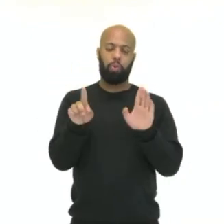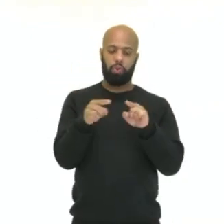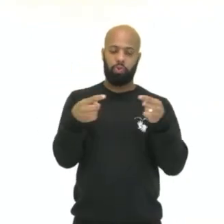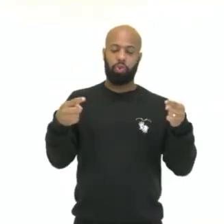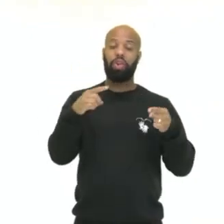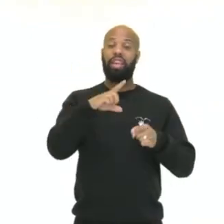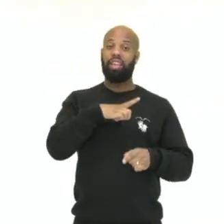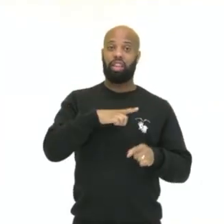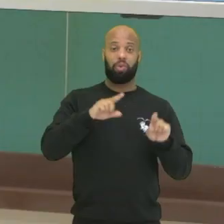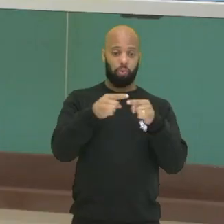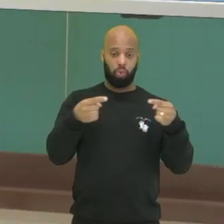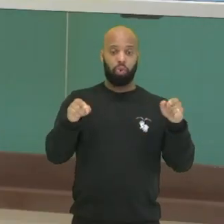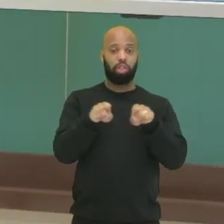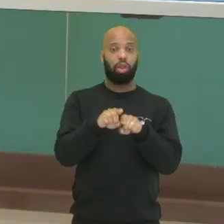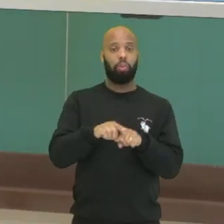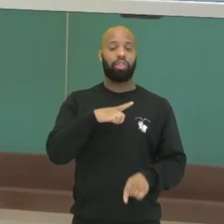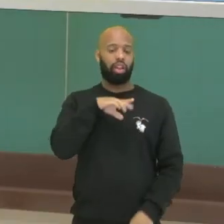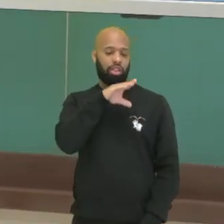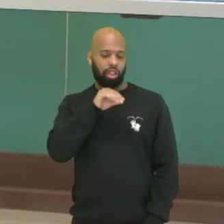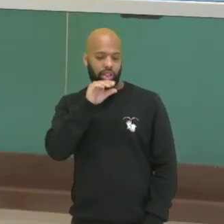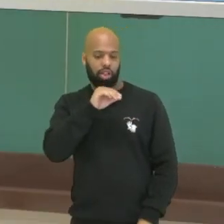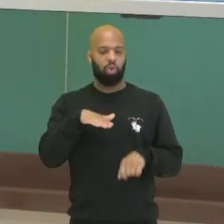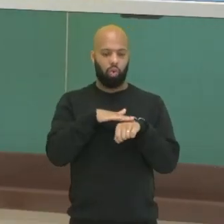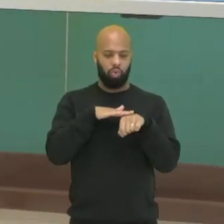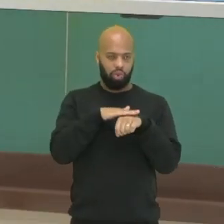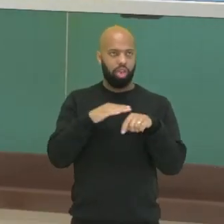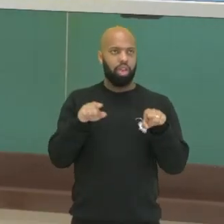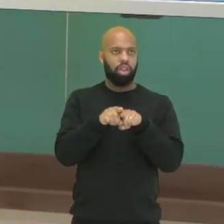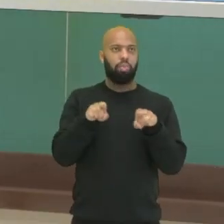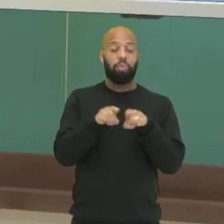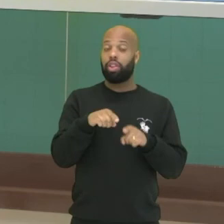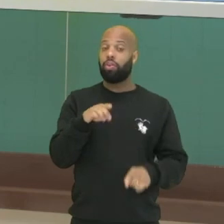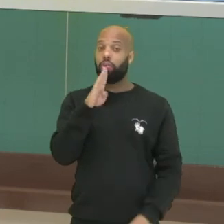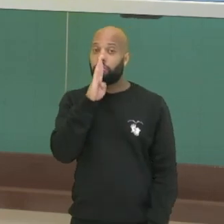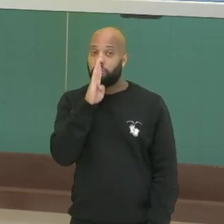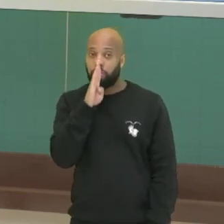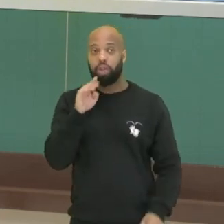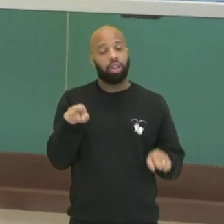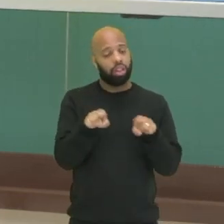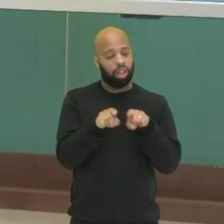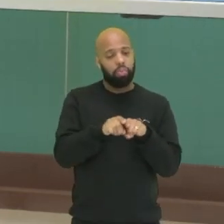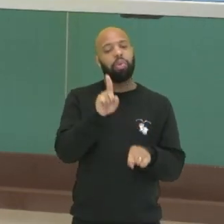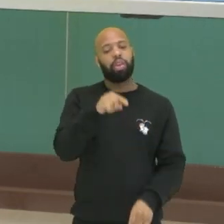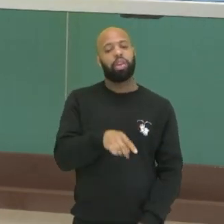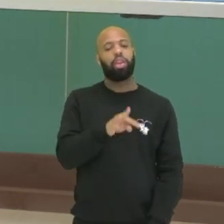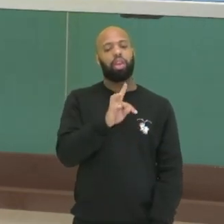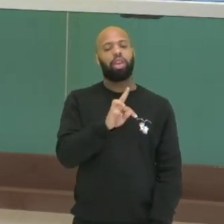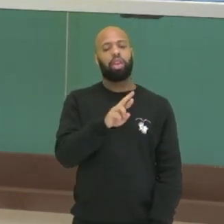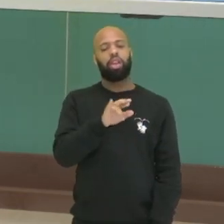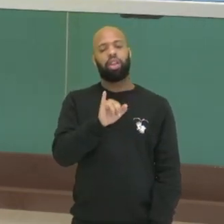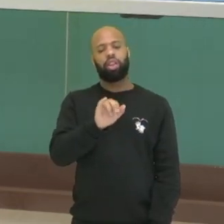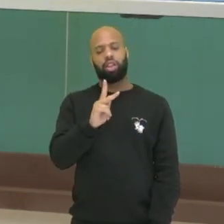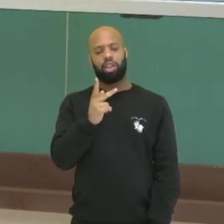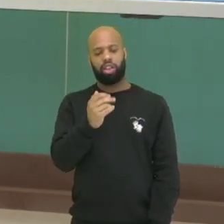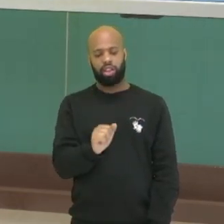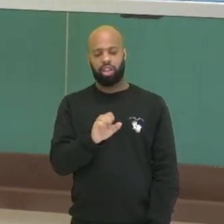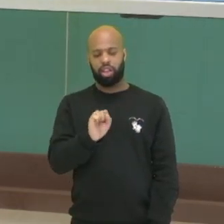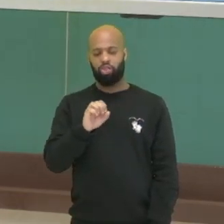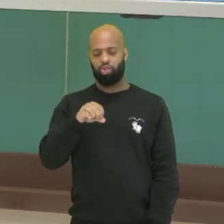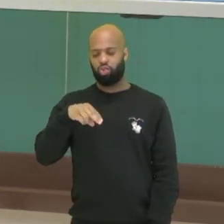efeitos sonoros, os diálogos e até os silêncios. Lembra que eu falei de John Cage, um